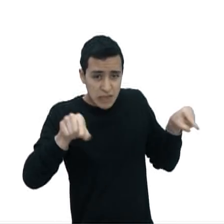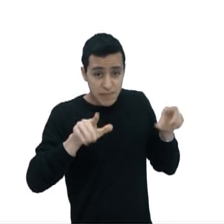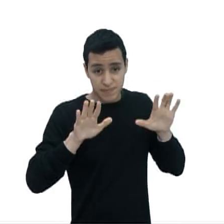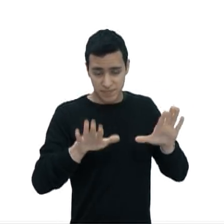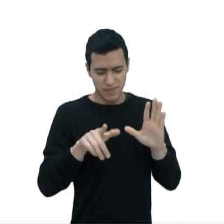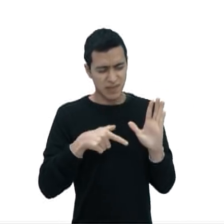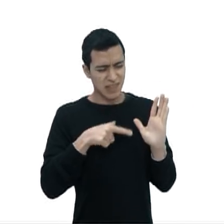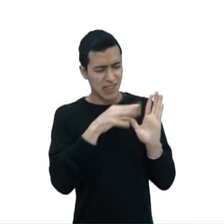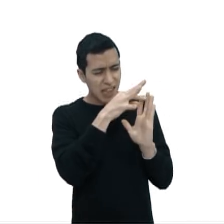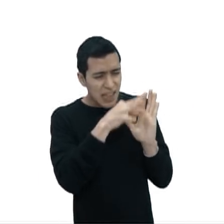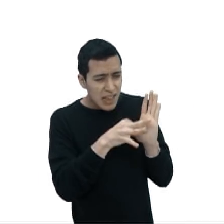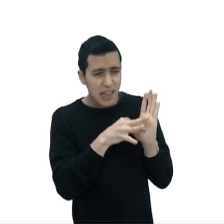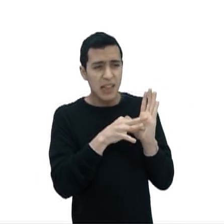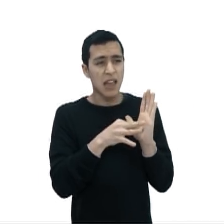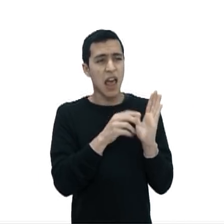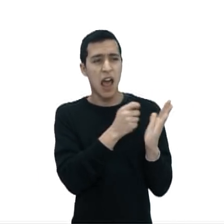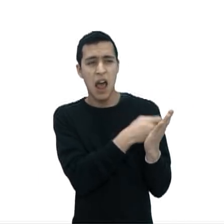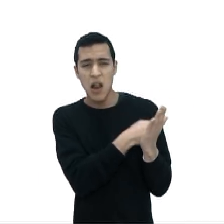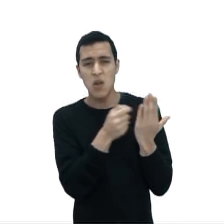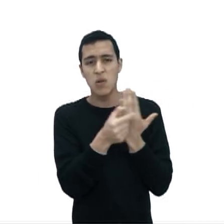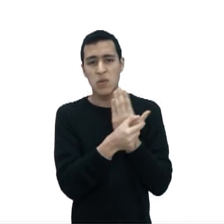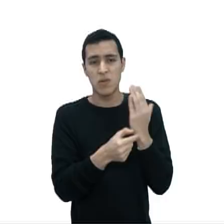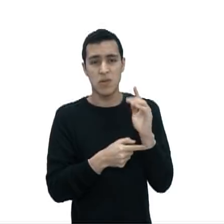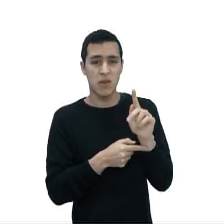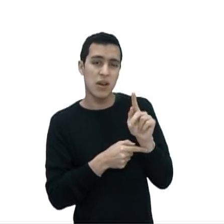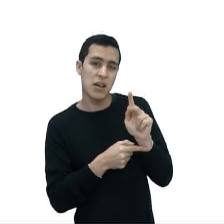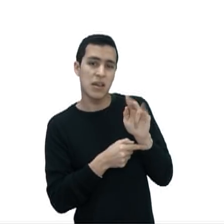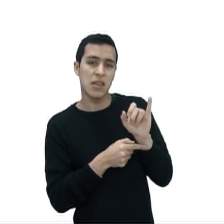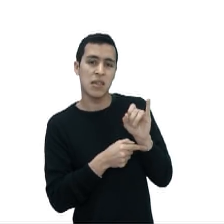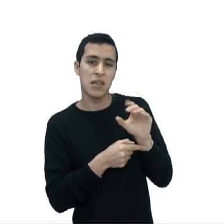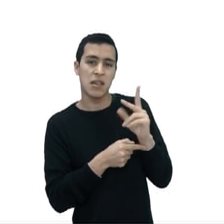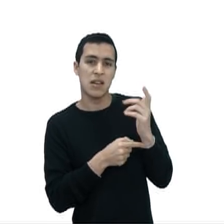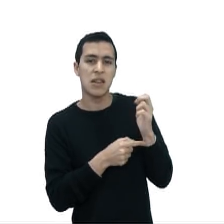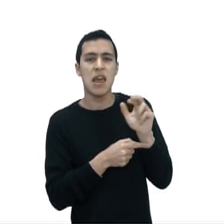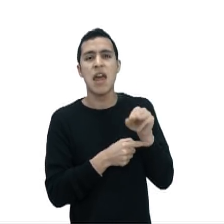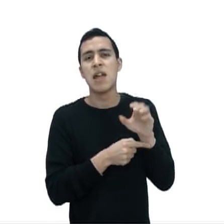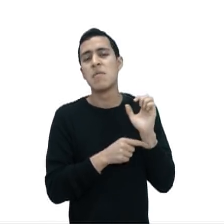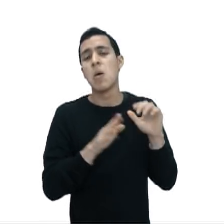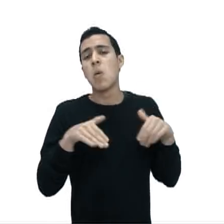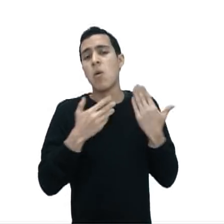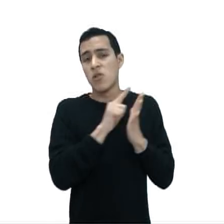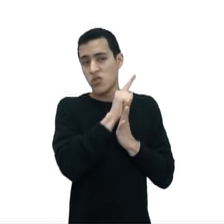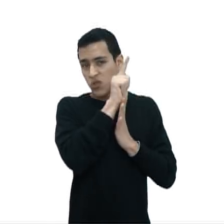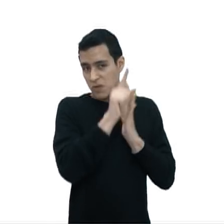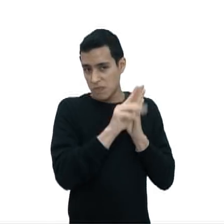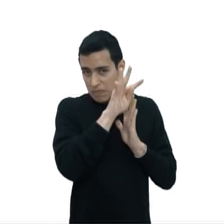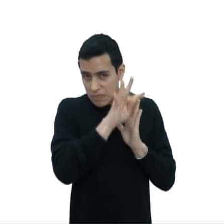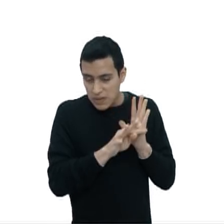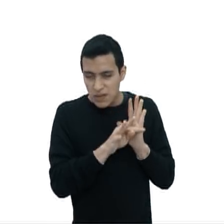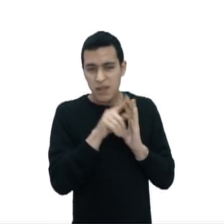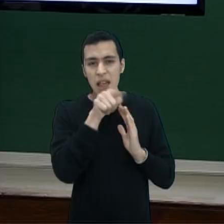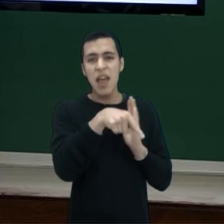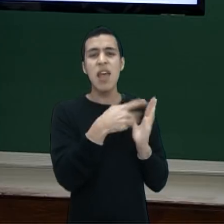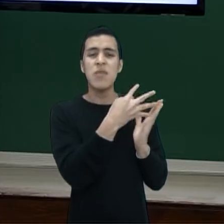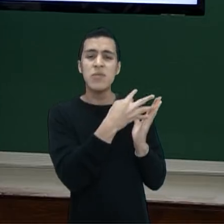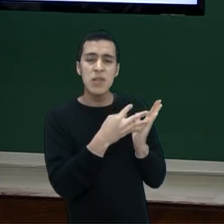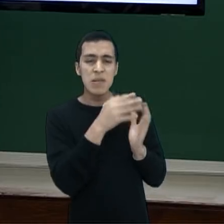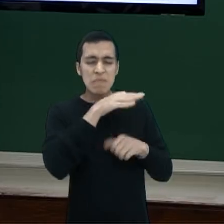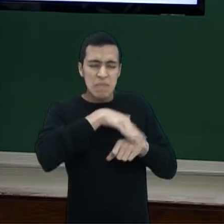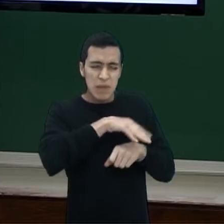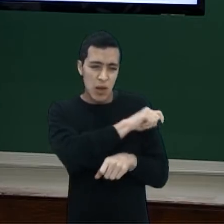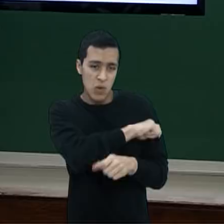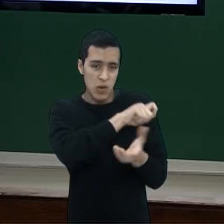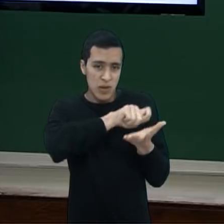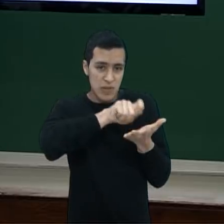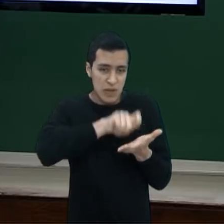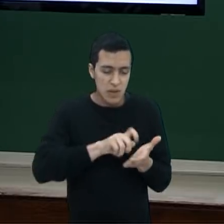Esse texto, escrito pelo aluno Guilherme Mesquita, está em qual gênero textual? Então, esse foi um texto produzido por um aluno,